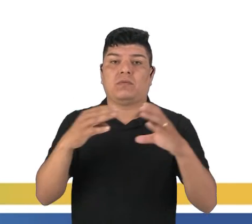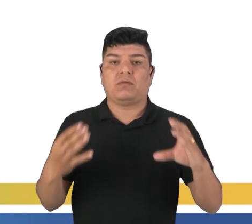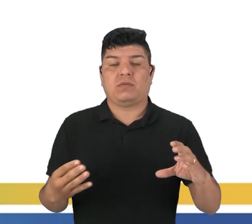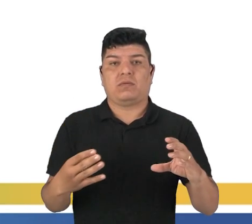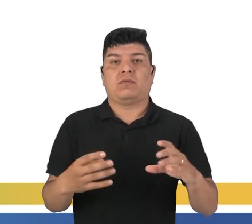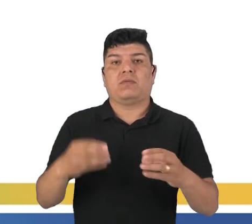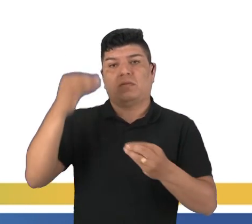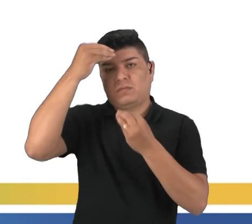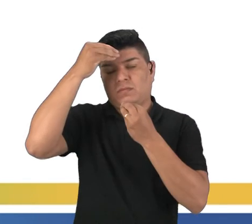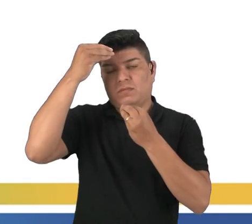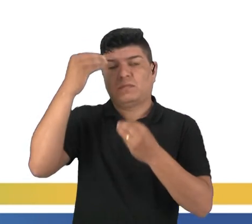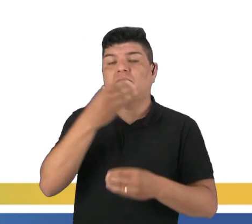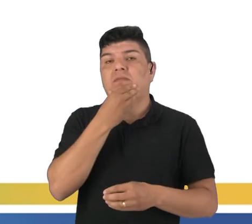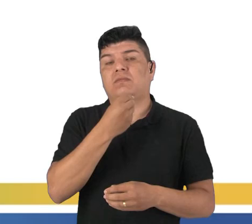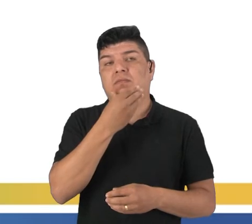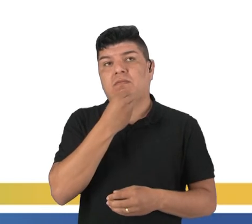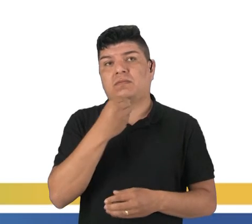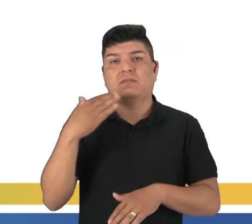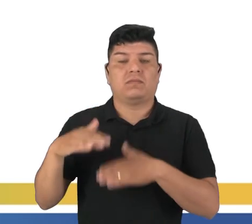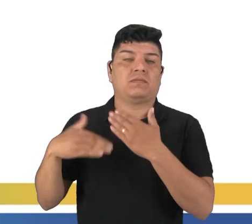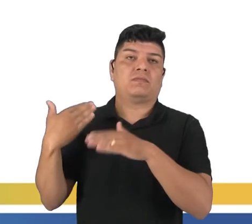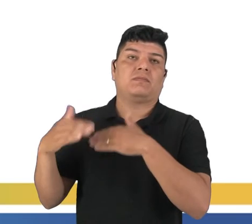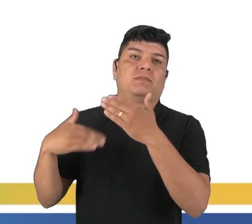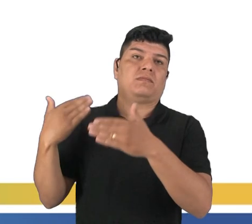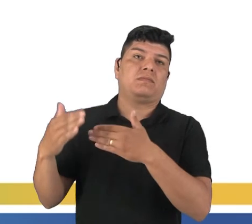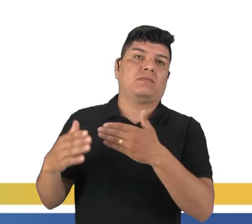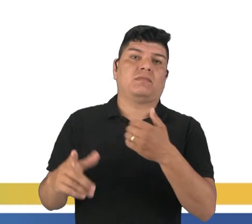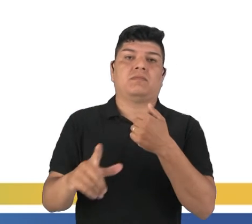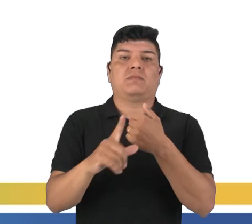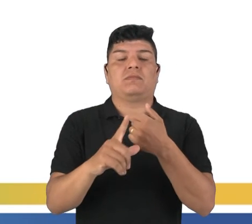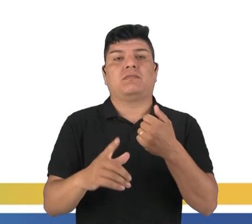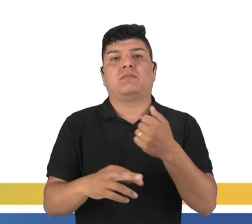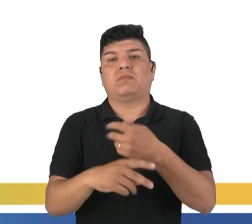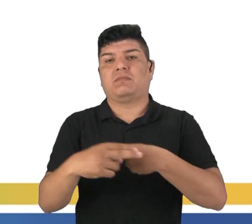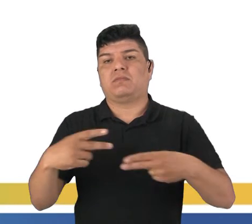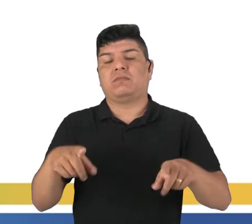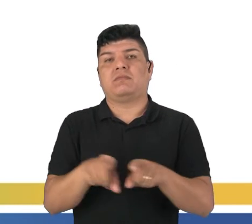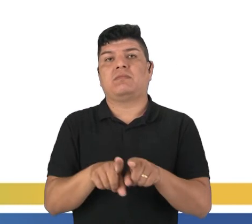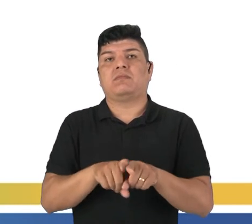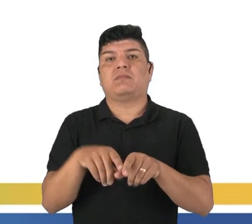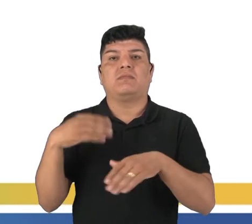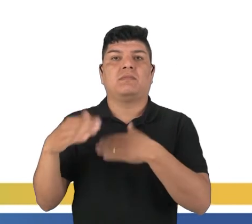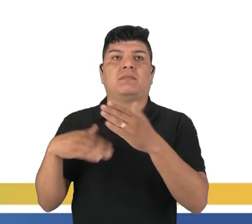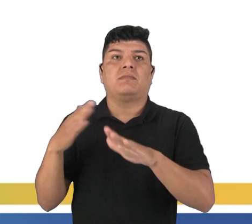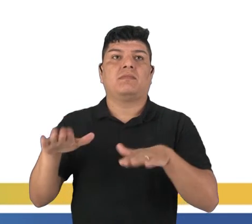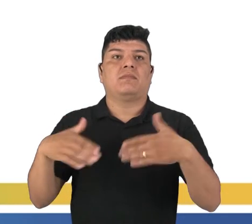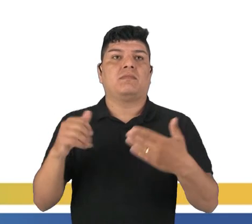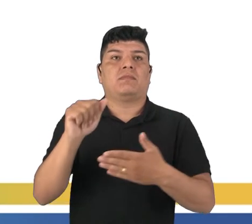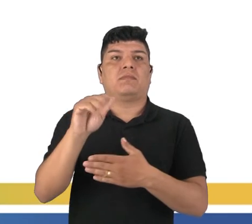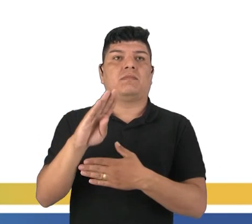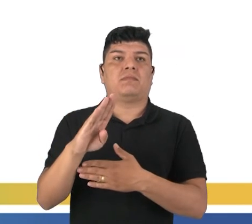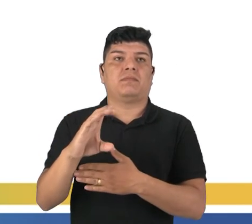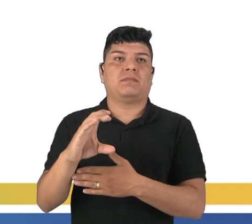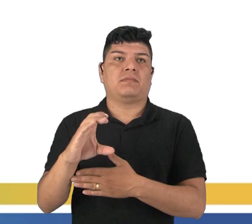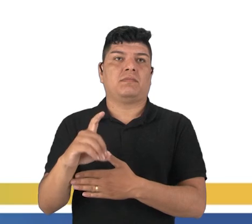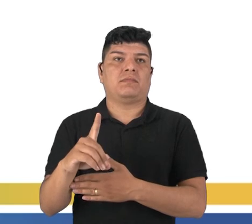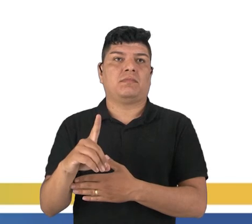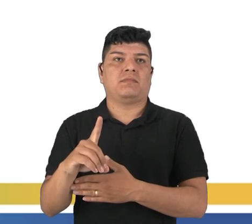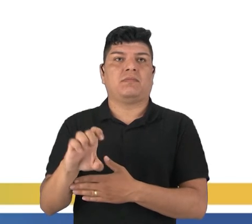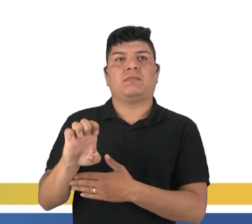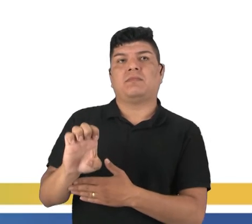sexuais secundários masculinos e com o desenvolvimento dos genitais, é produzida pela hipófise, hipotálamo,